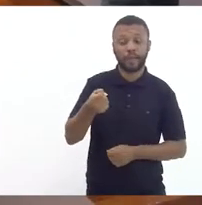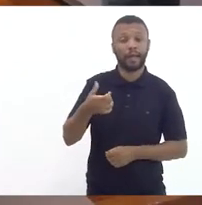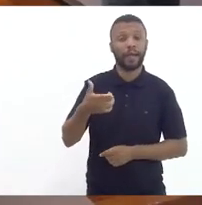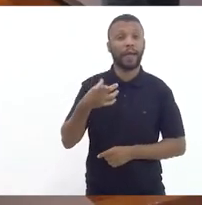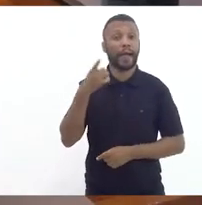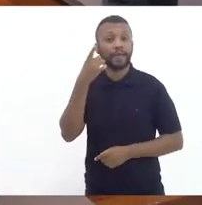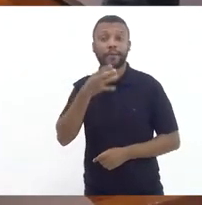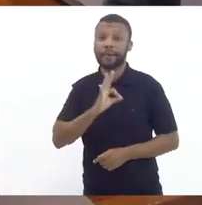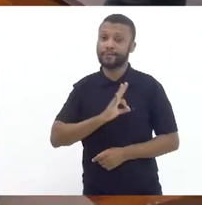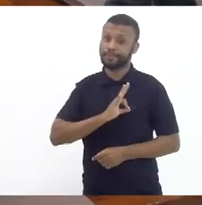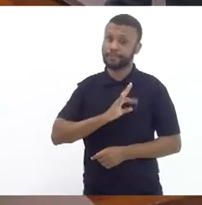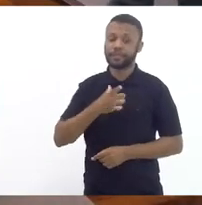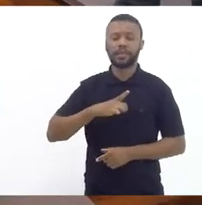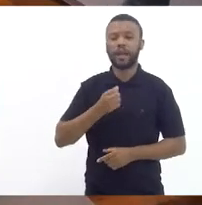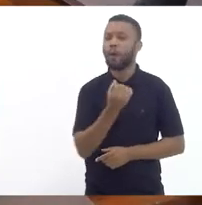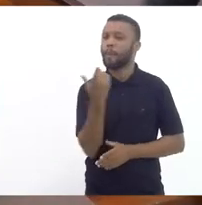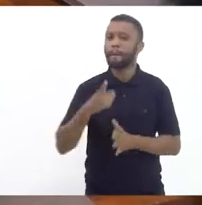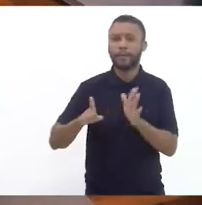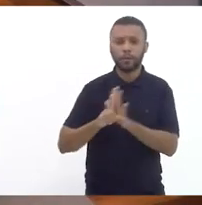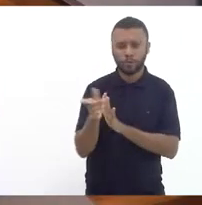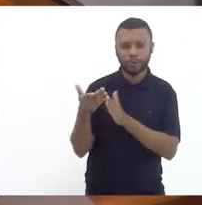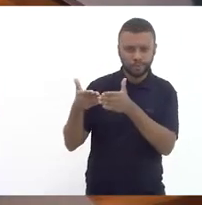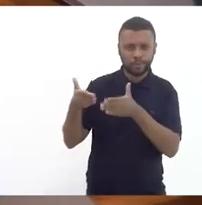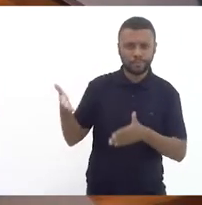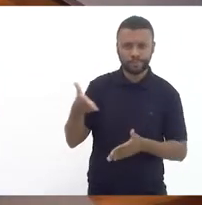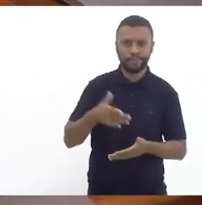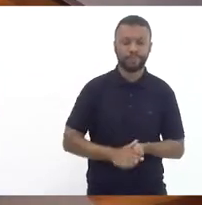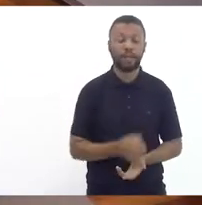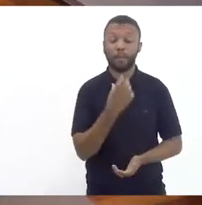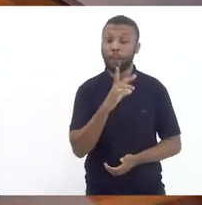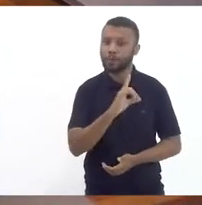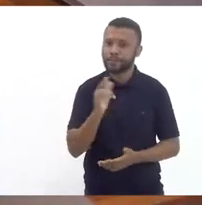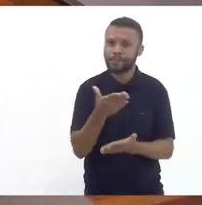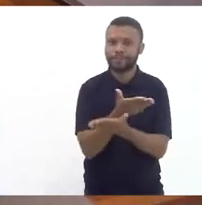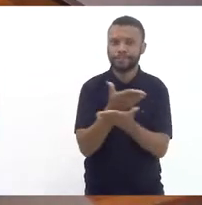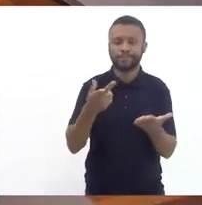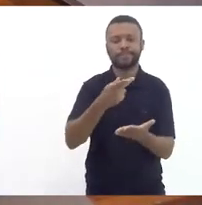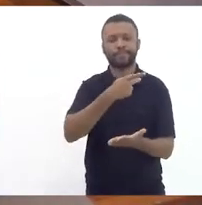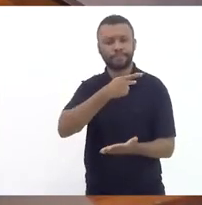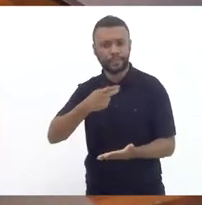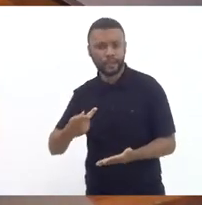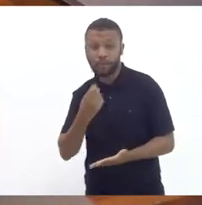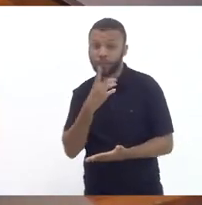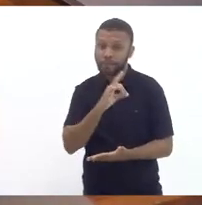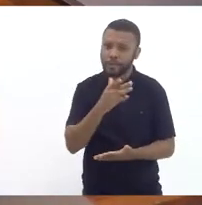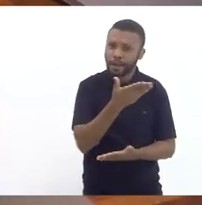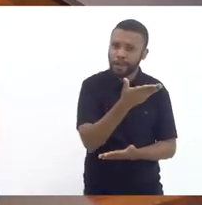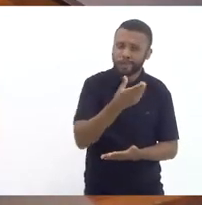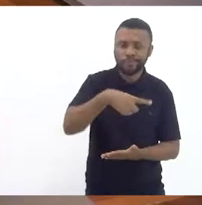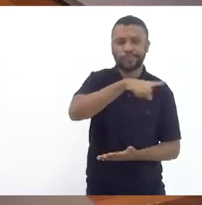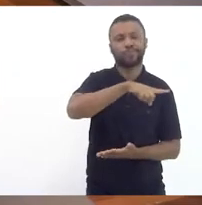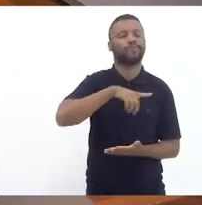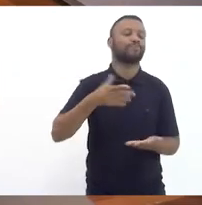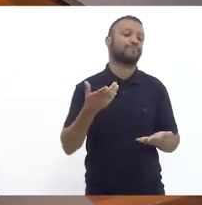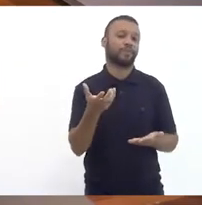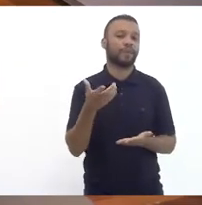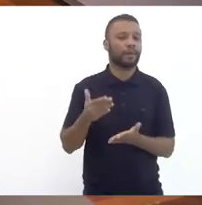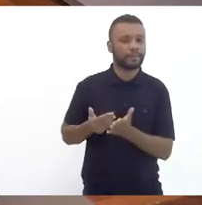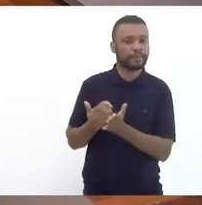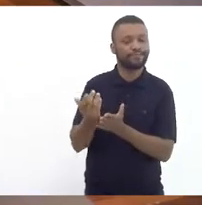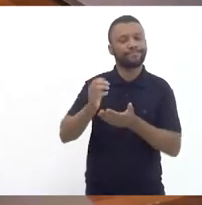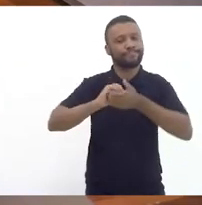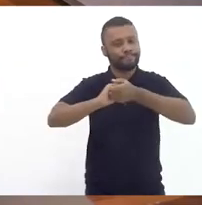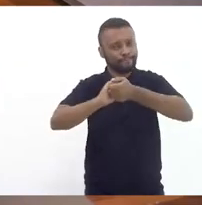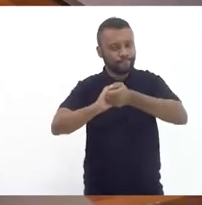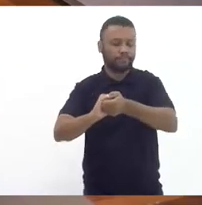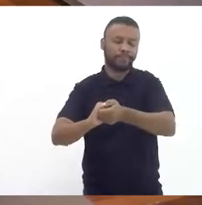também algumas perguntas a serem formuladas. Presidente, bom dia a todos, bom dia a todas. Eu quero inicialmente saudar aqui